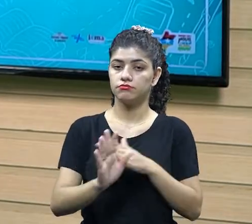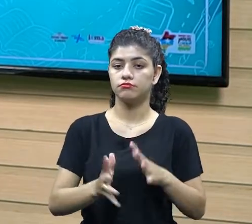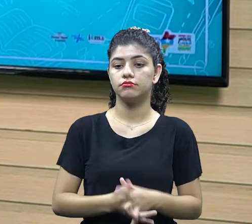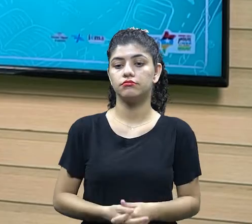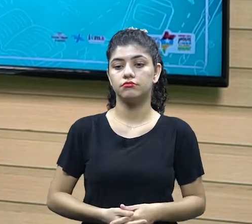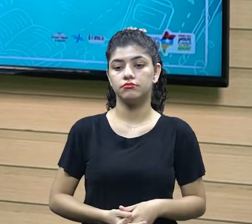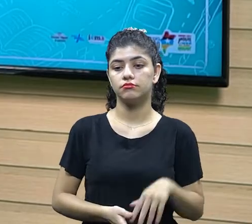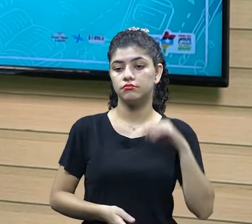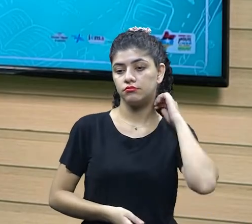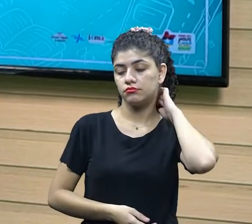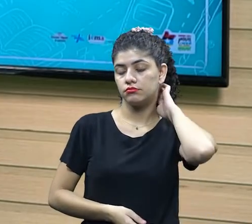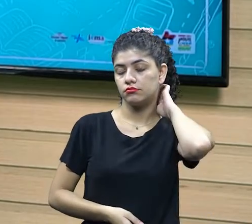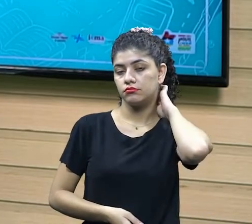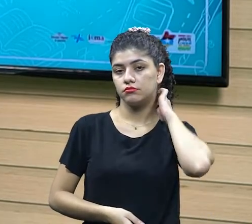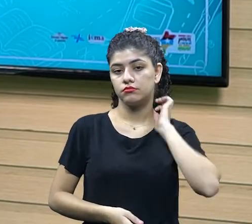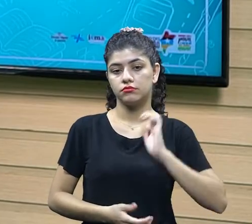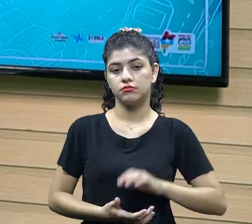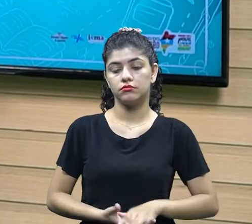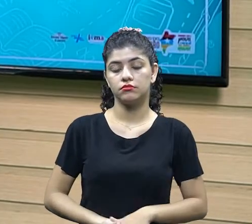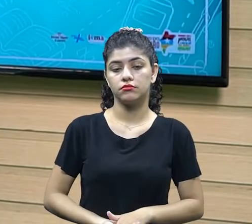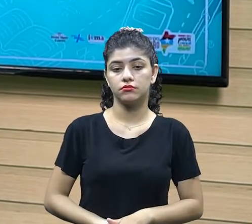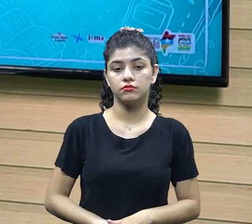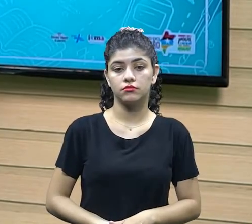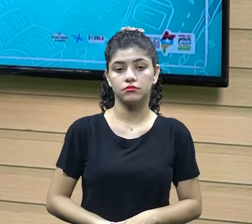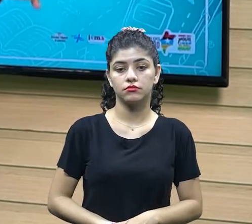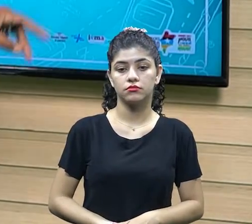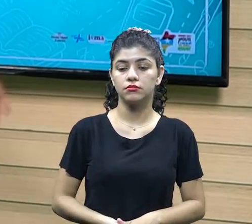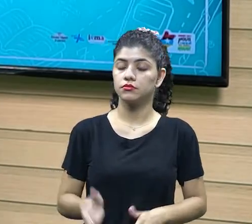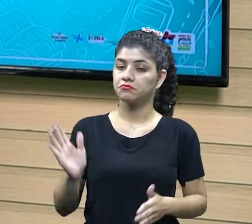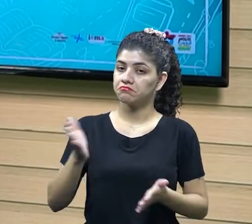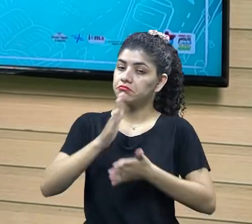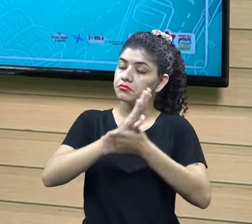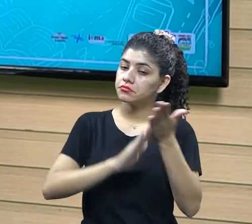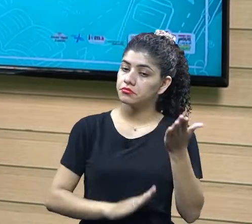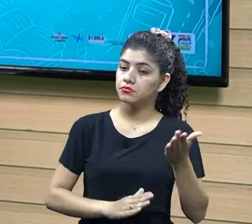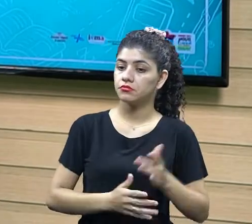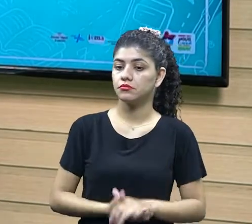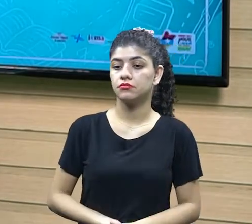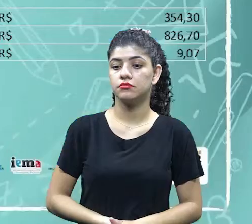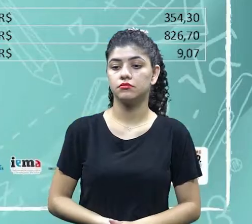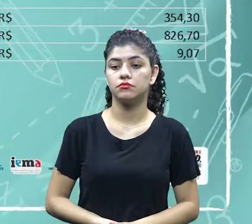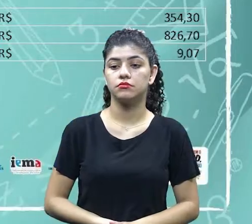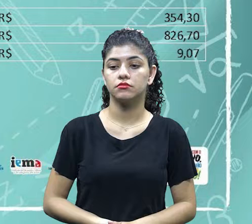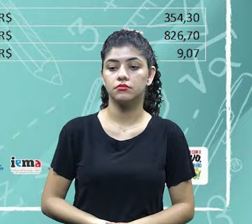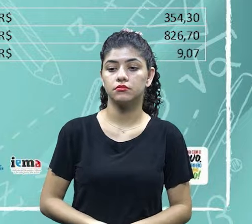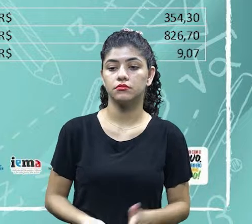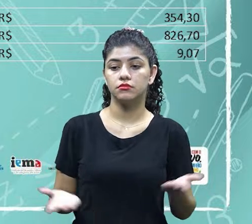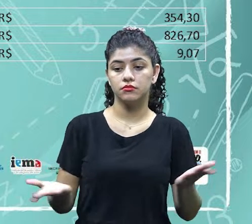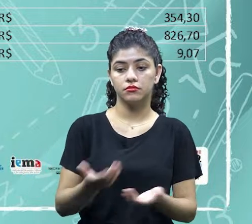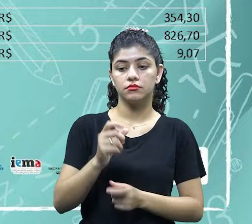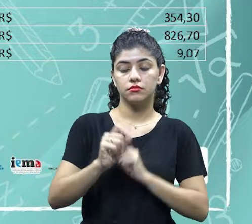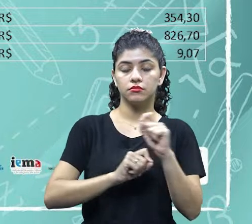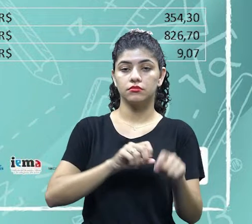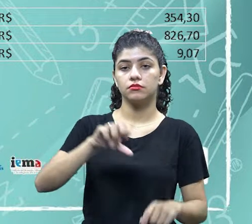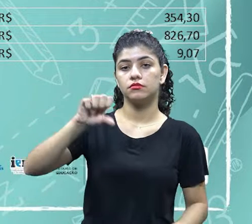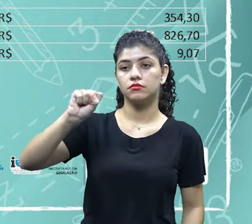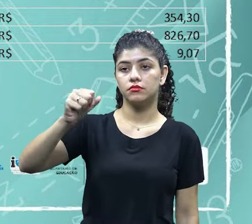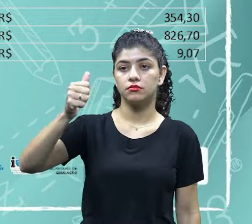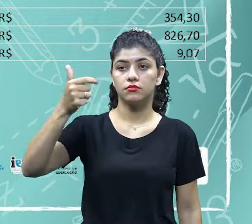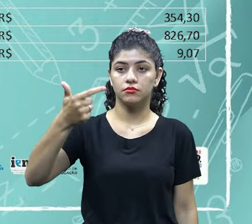divertir, ele já está incluso aqui nas suas despesas. Então, esse valor que sobra já é só para sua viagem. Então, sobrou o quê?